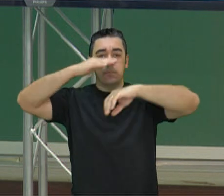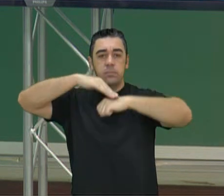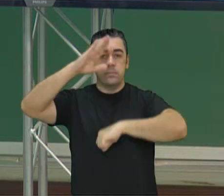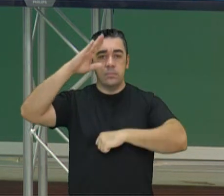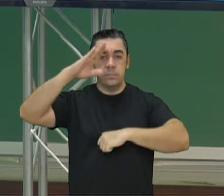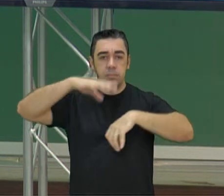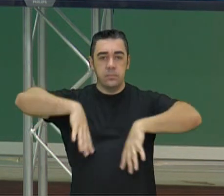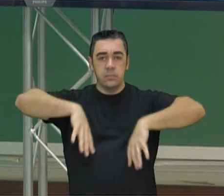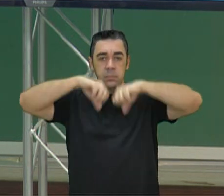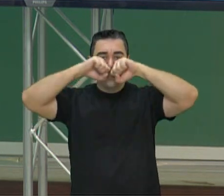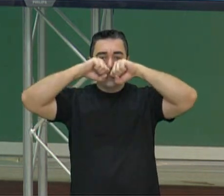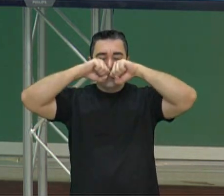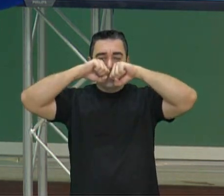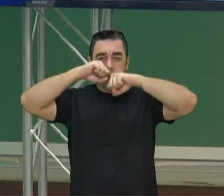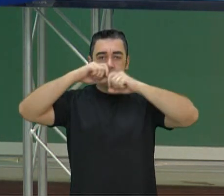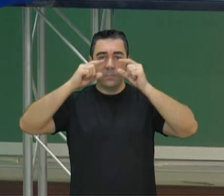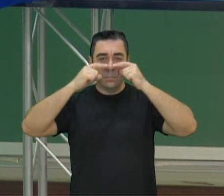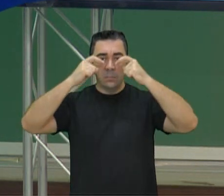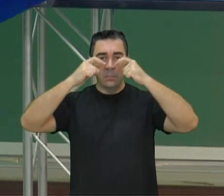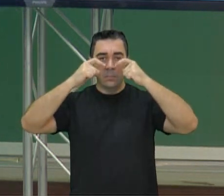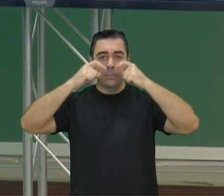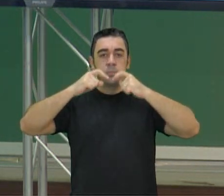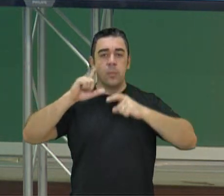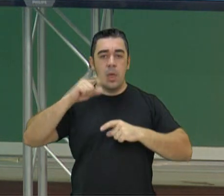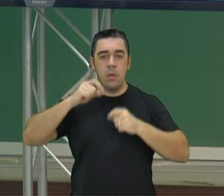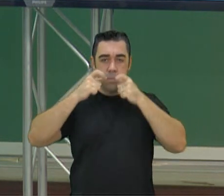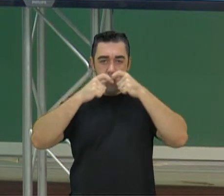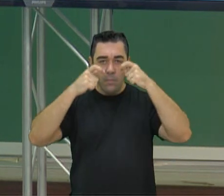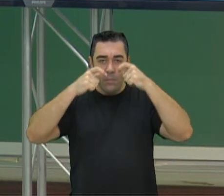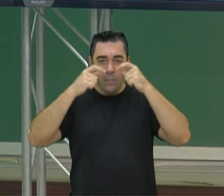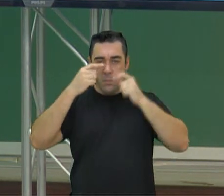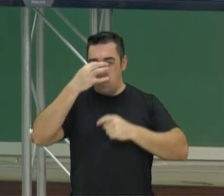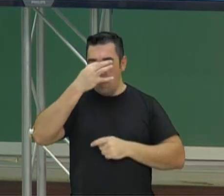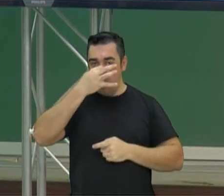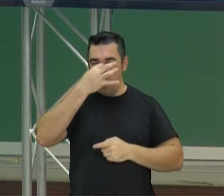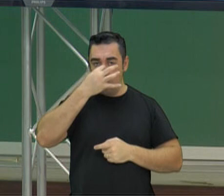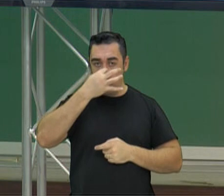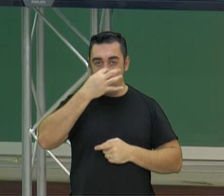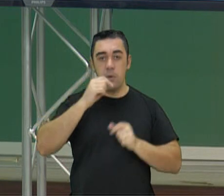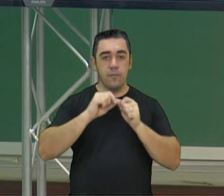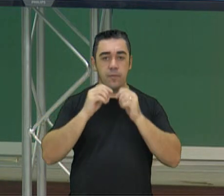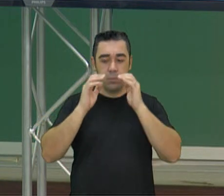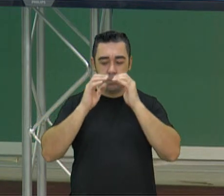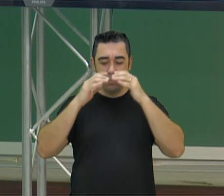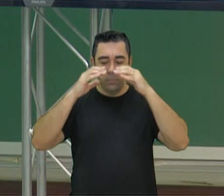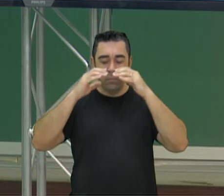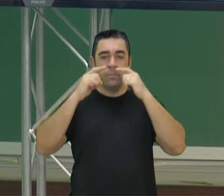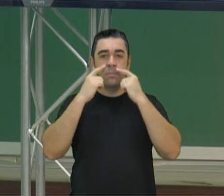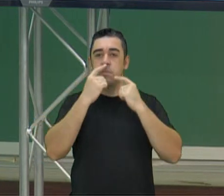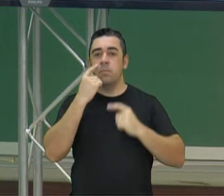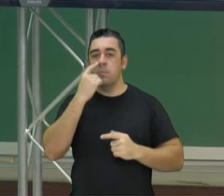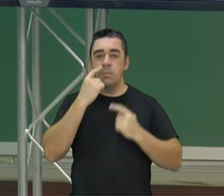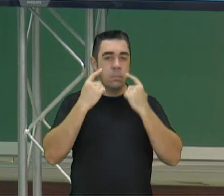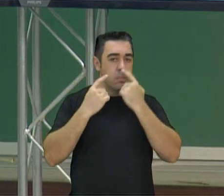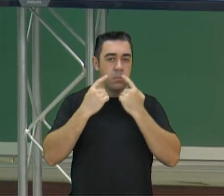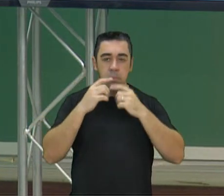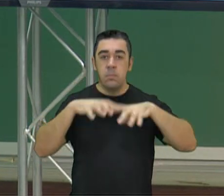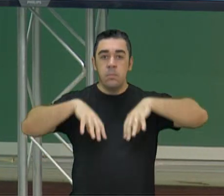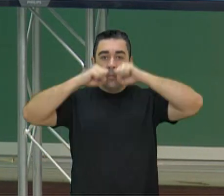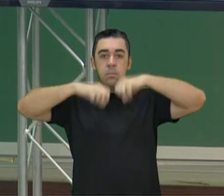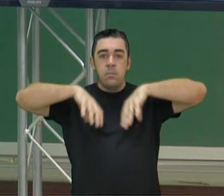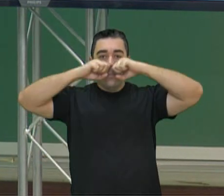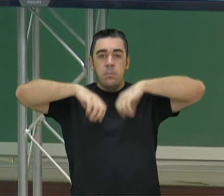para melhorar esse exercício físico, ele utiliza esses dilatadores nasais. Então, ele vai aumentar o tamanho da linha para